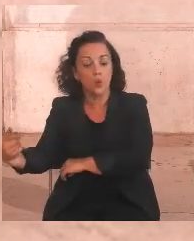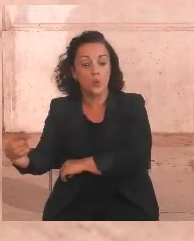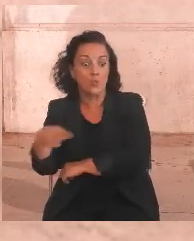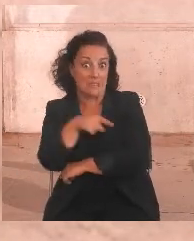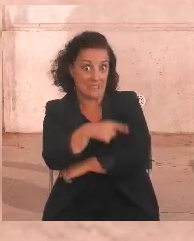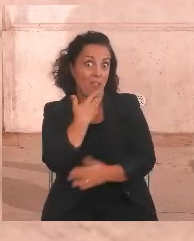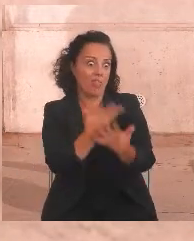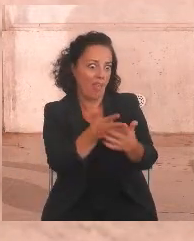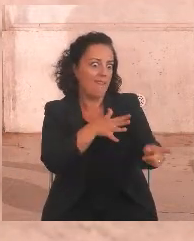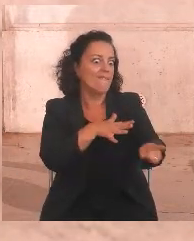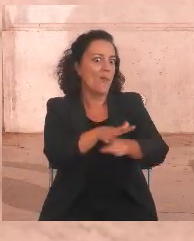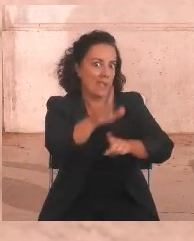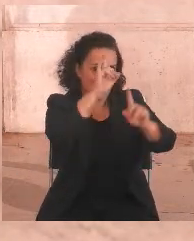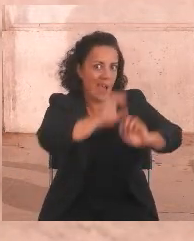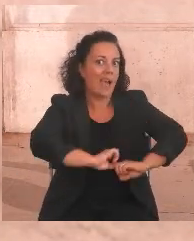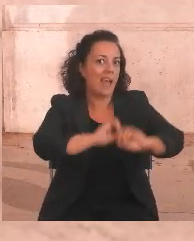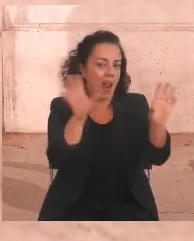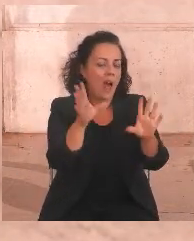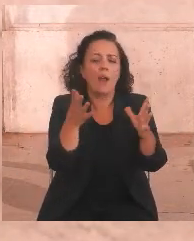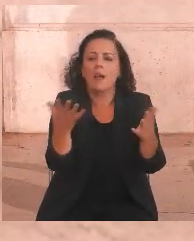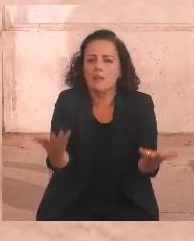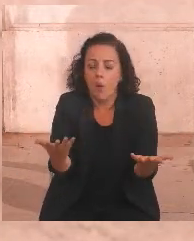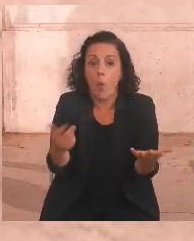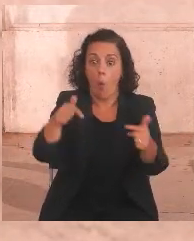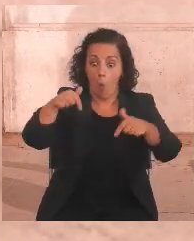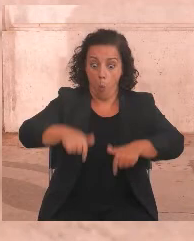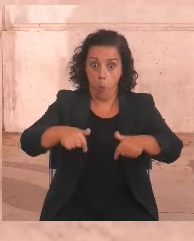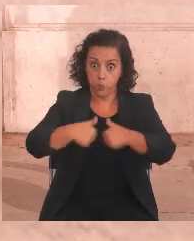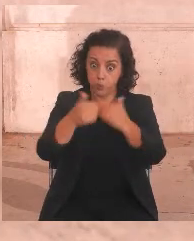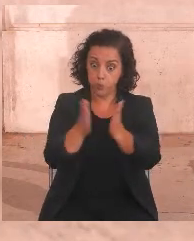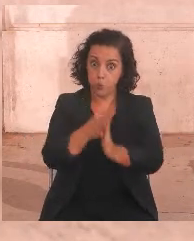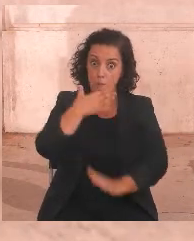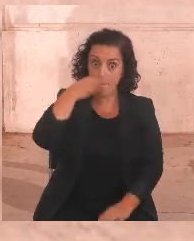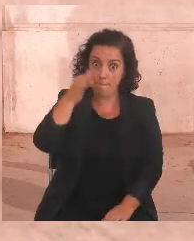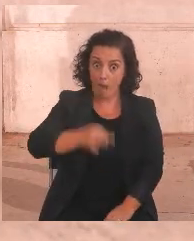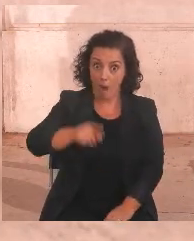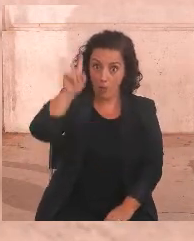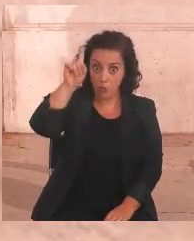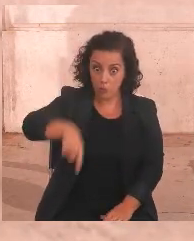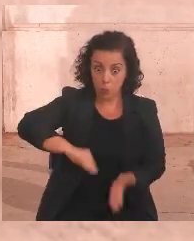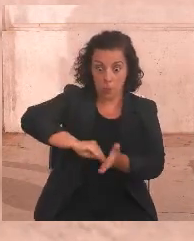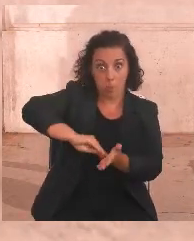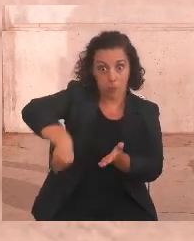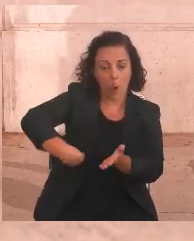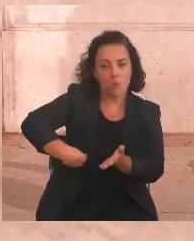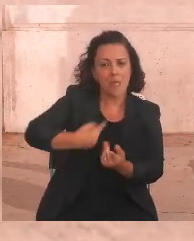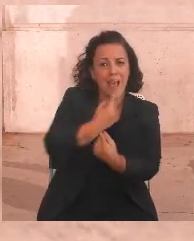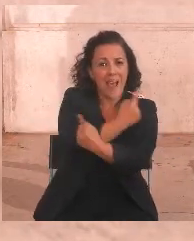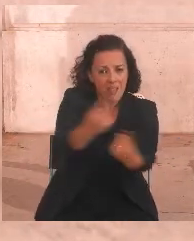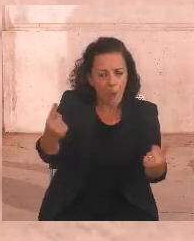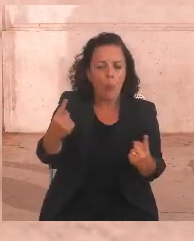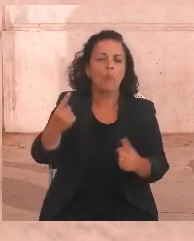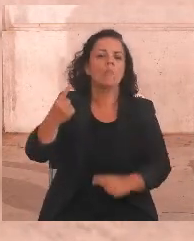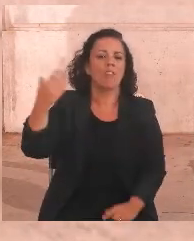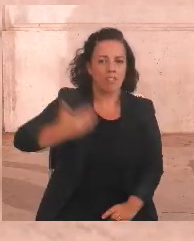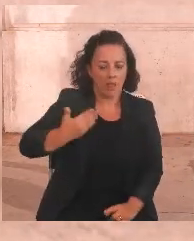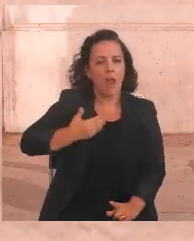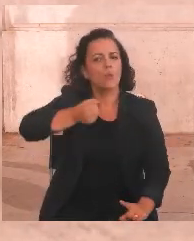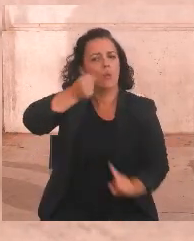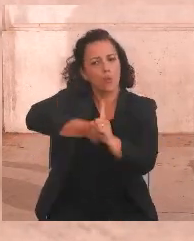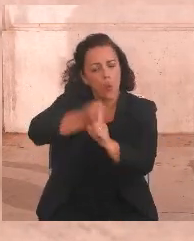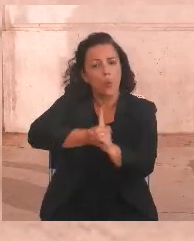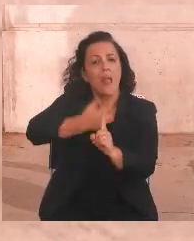claras. Mas, dito isto, todos os que hoje tomam posse têm o direito de lutar pelas suas